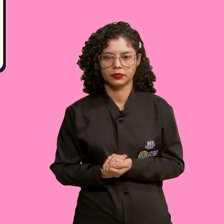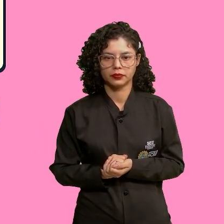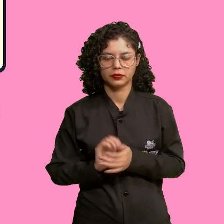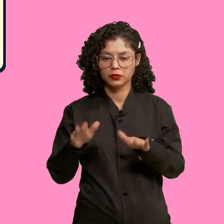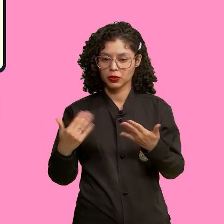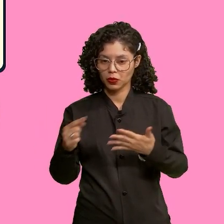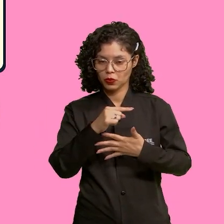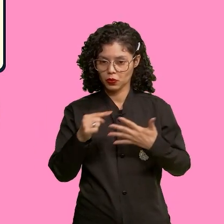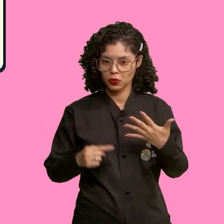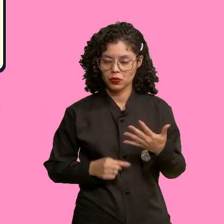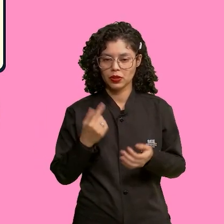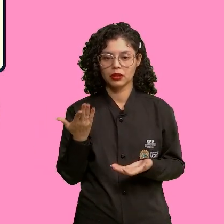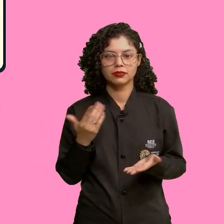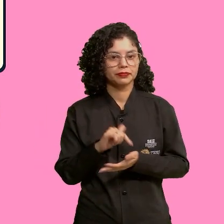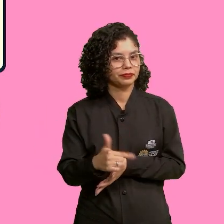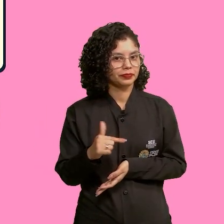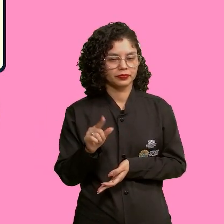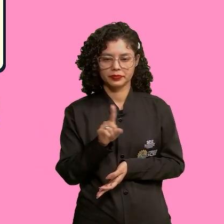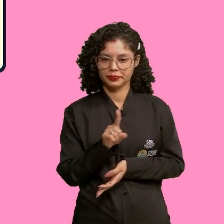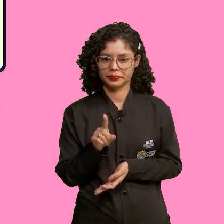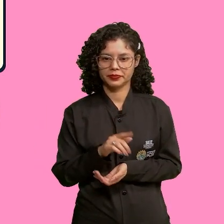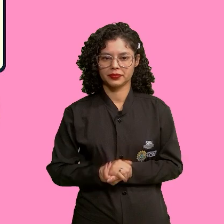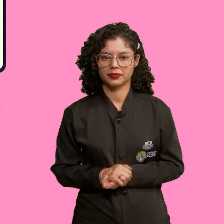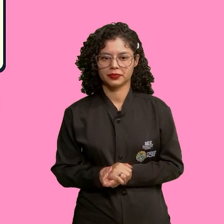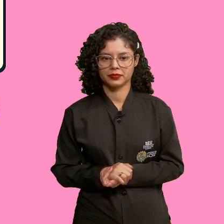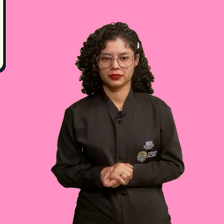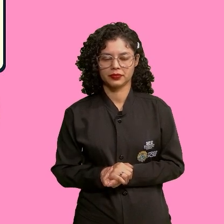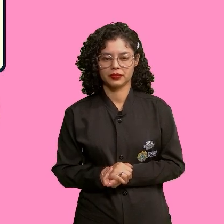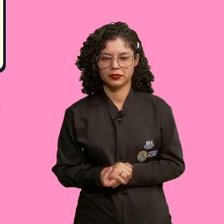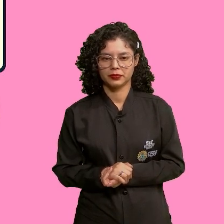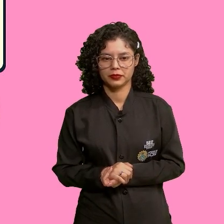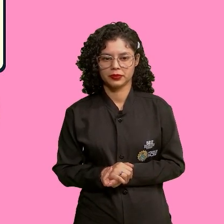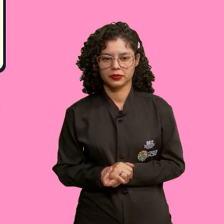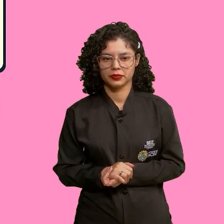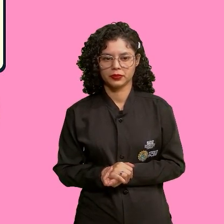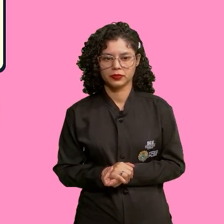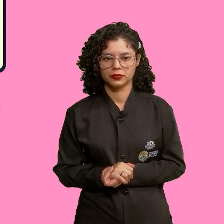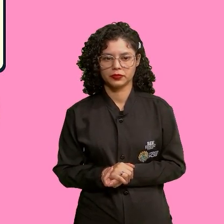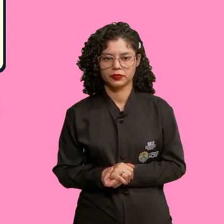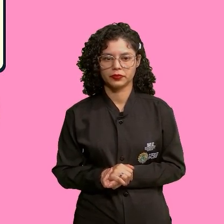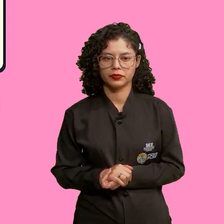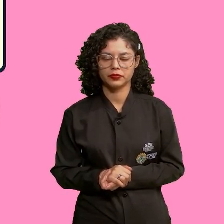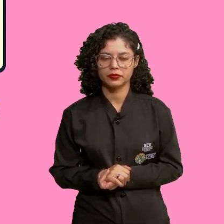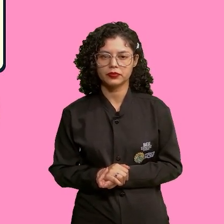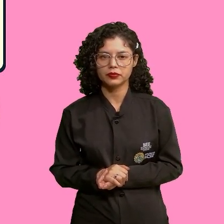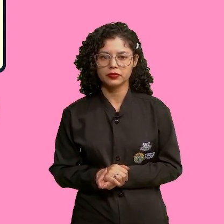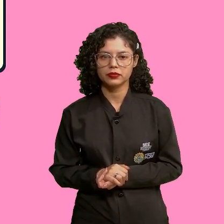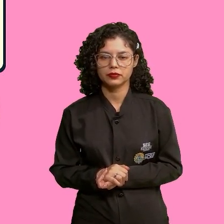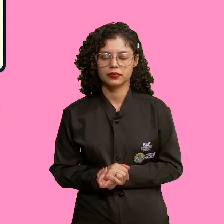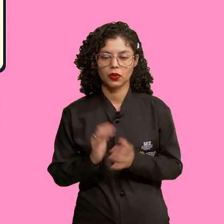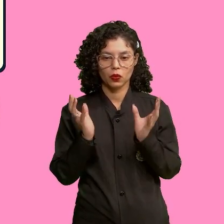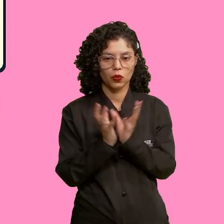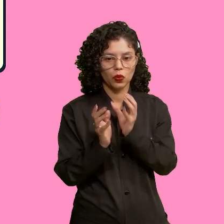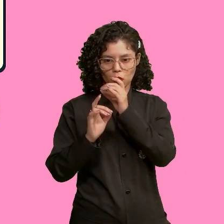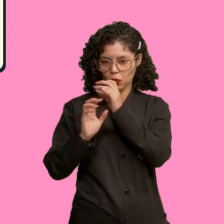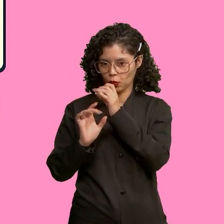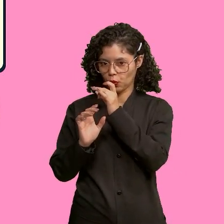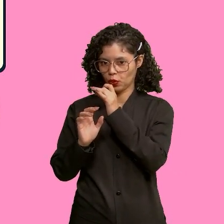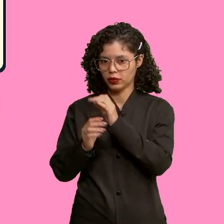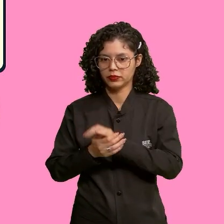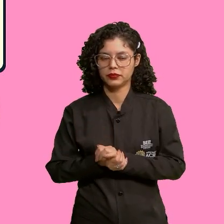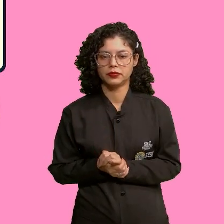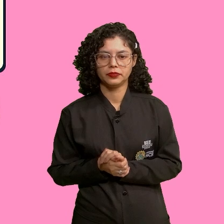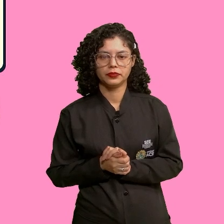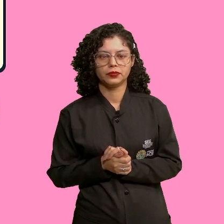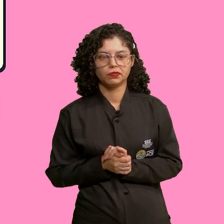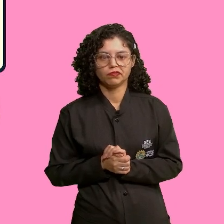Qual desses instrumentos não pertence à categoria do instrumento de sopro?